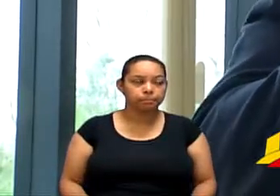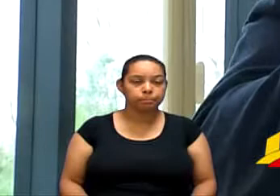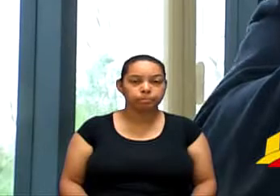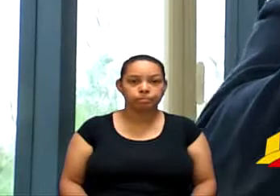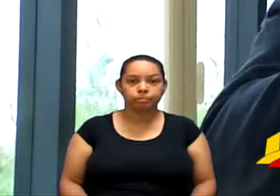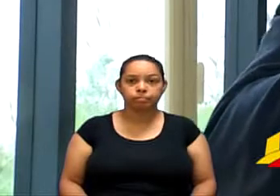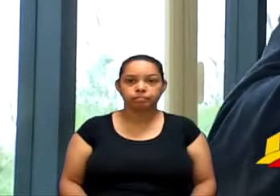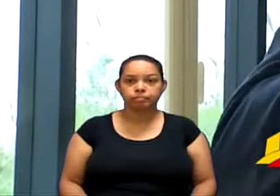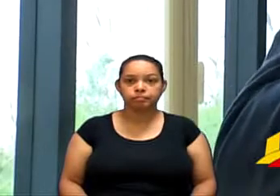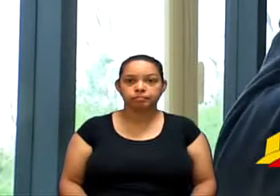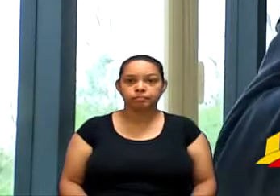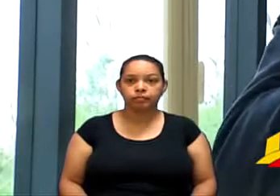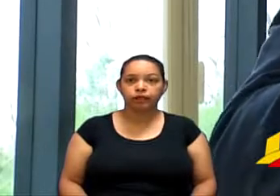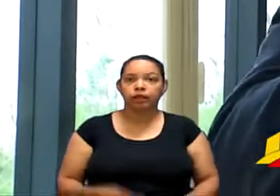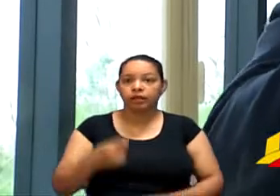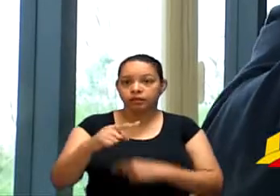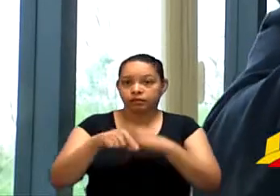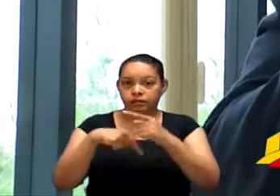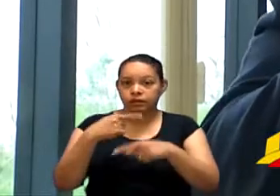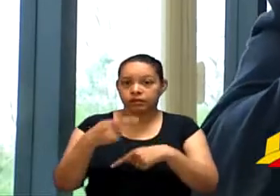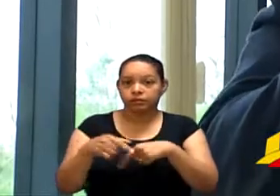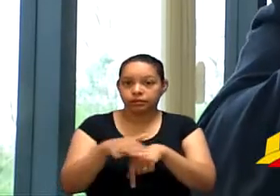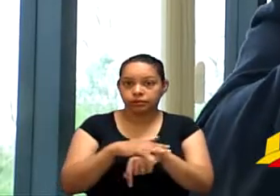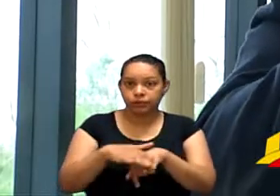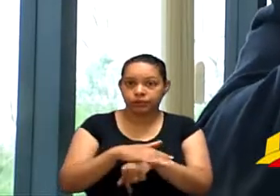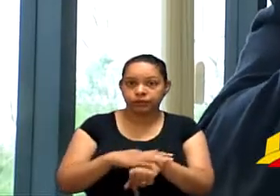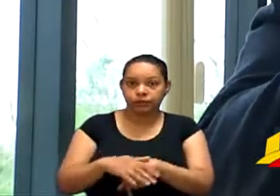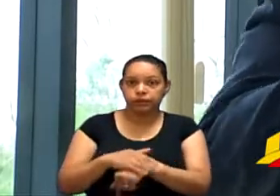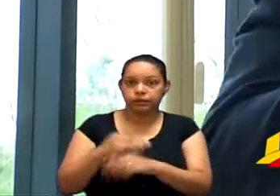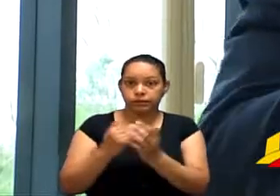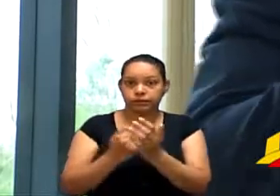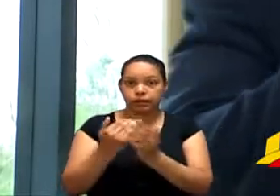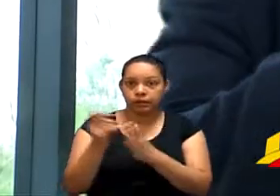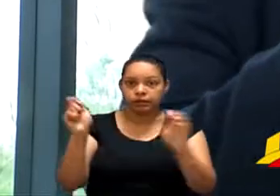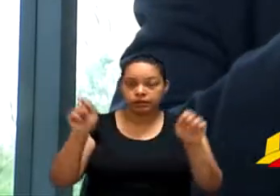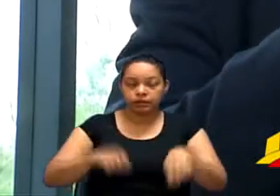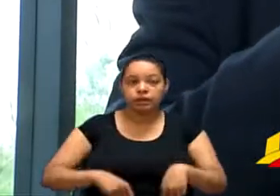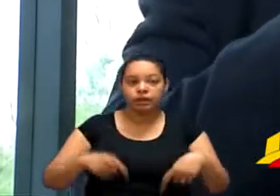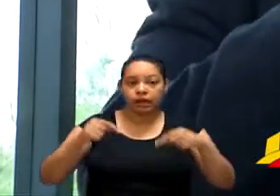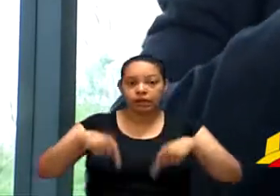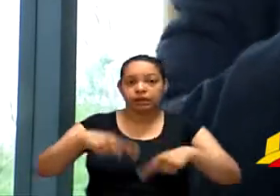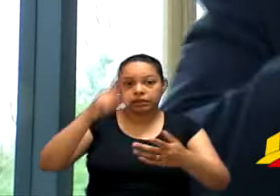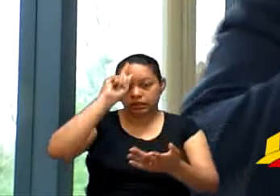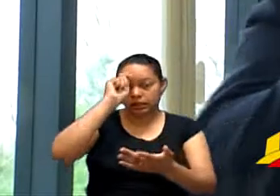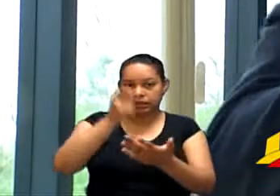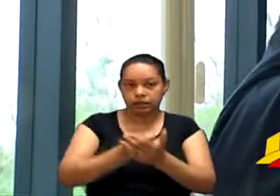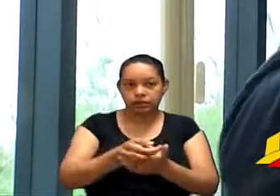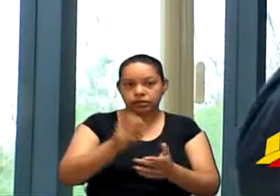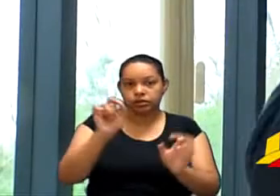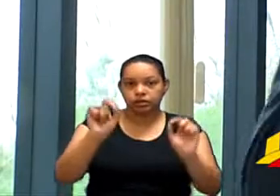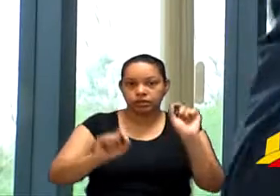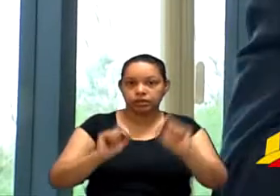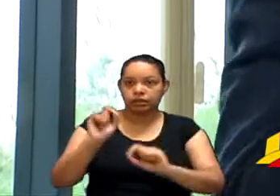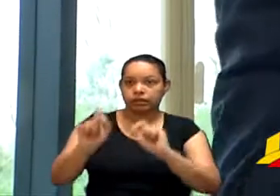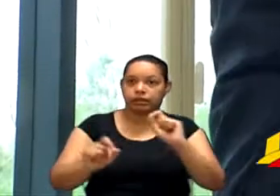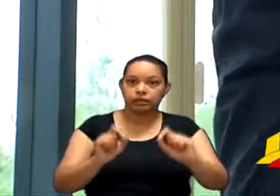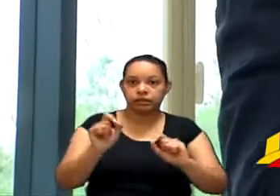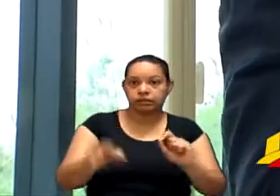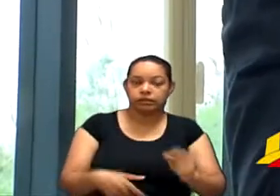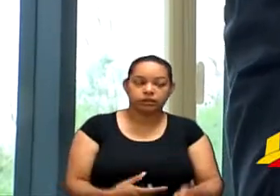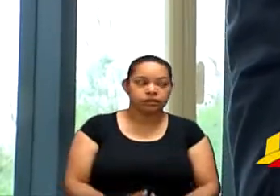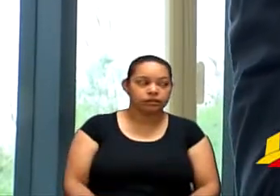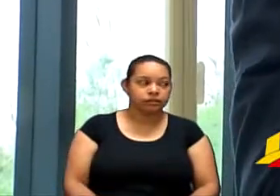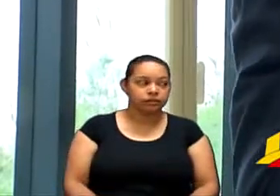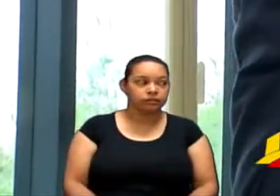discutir mais profundamente porque isso mas aqui quem decide quem tem que se capacitar e se capacitou